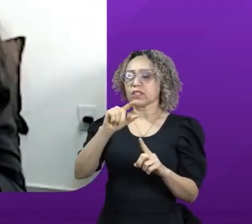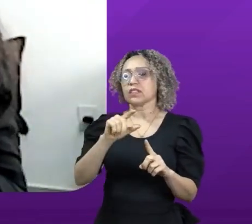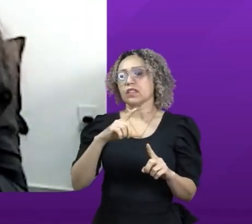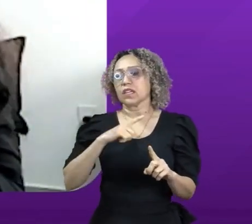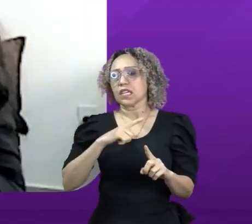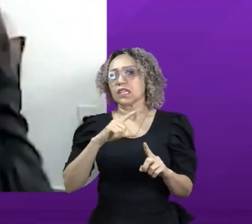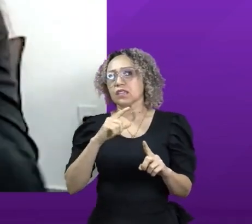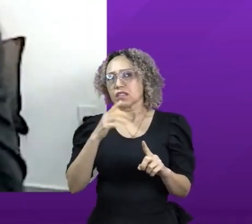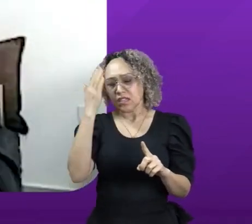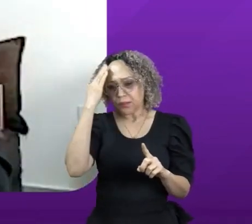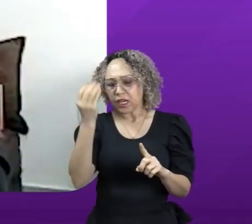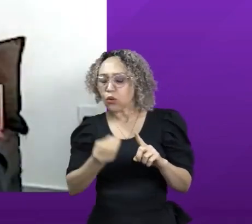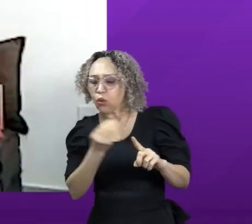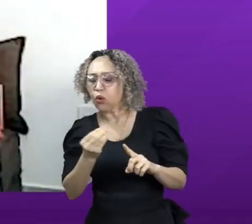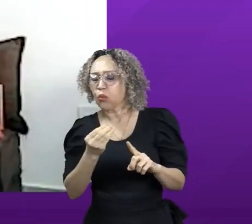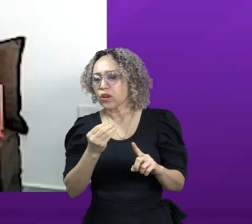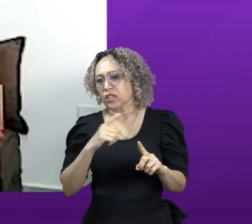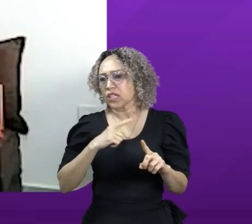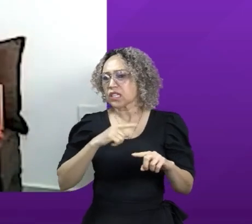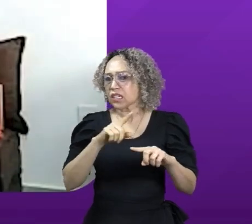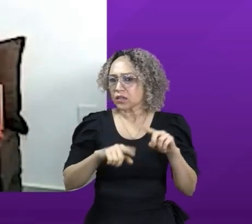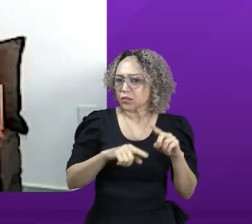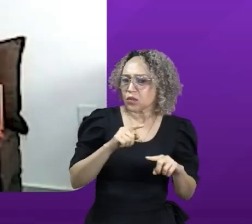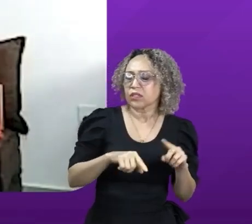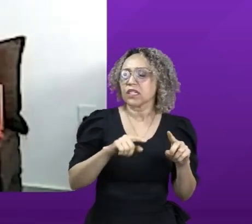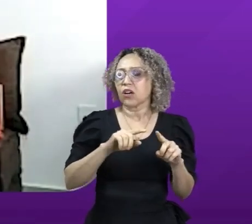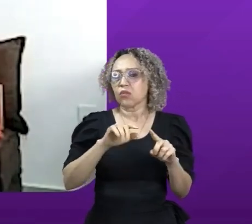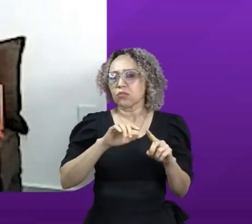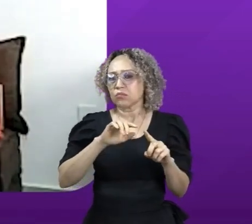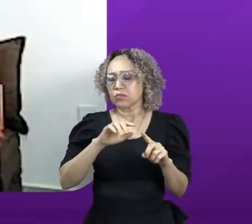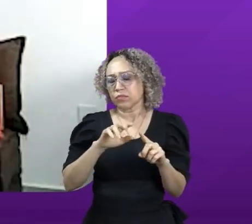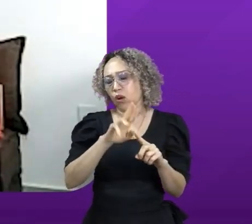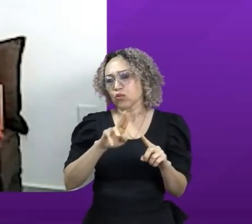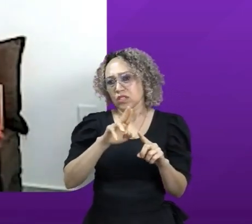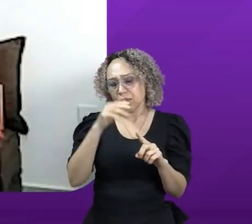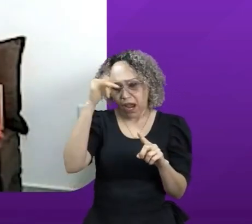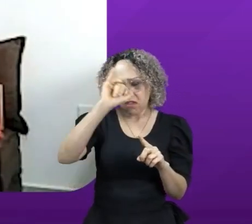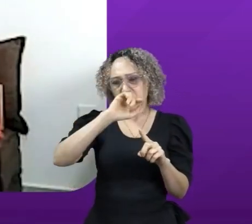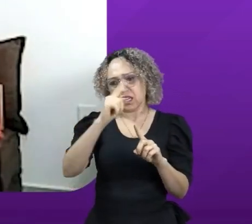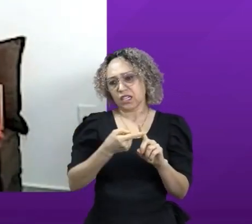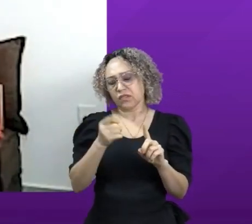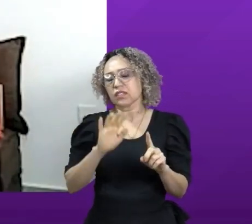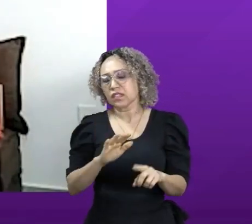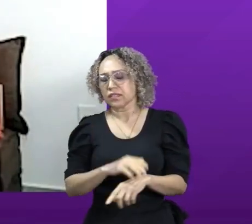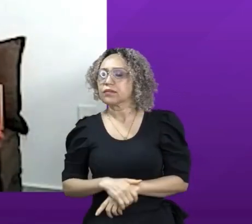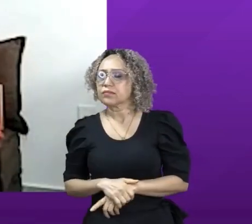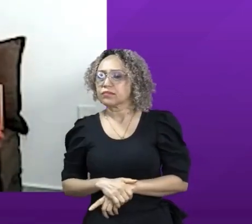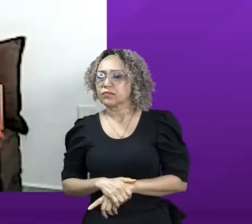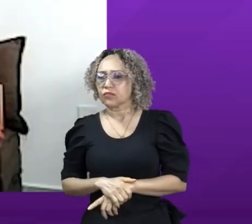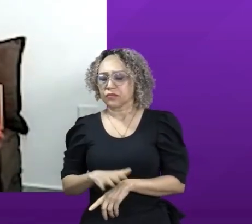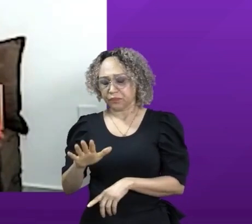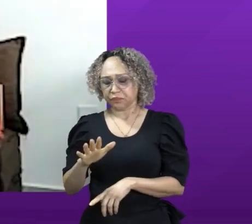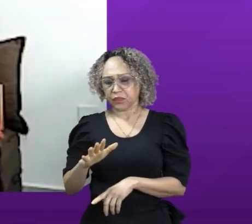do aborto pelo aborto enquanto questão de saúde pública, que é muito importante, é uma das causas principais de mortalidade materna, mas